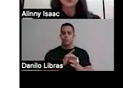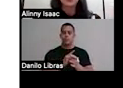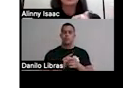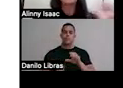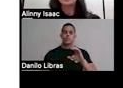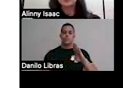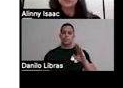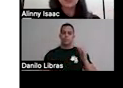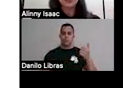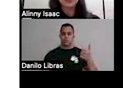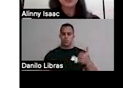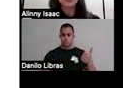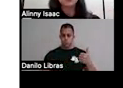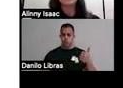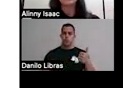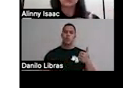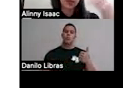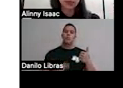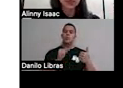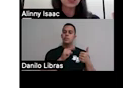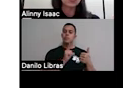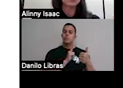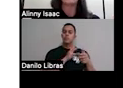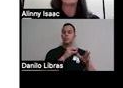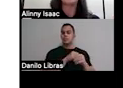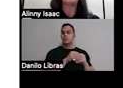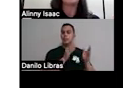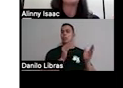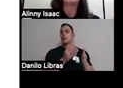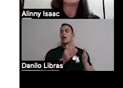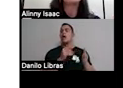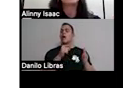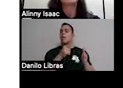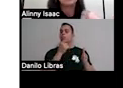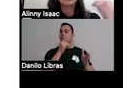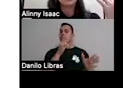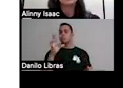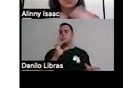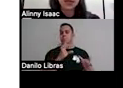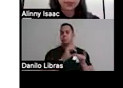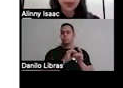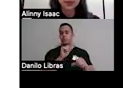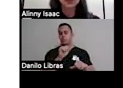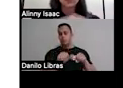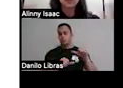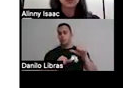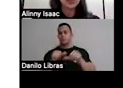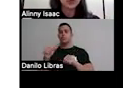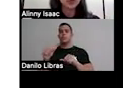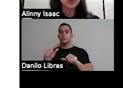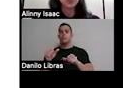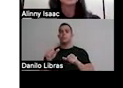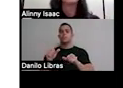CB1. Atuando nesse receptor específico, essa sinalização ela permite a modulação, né, da liberação